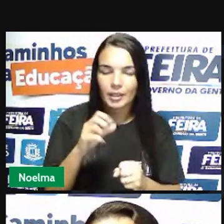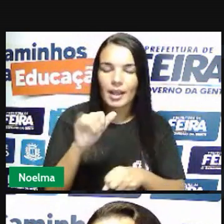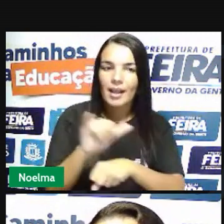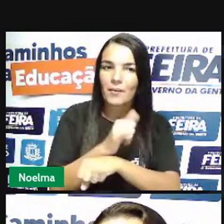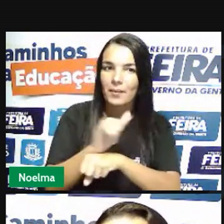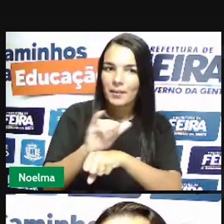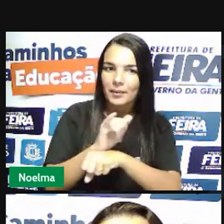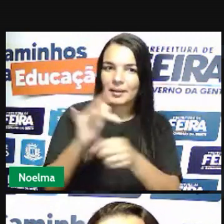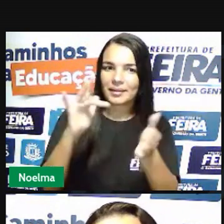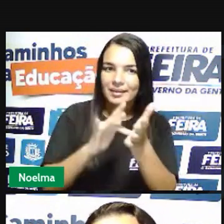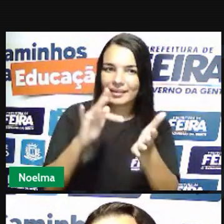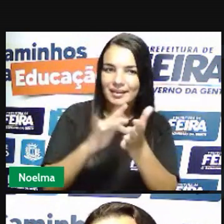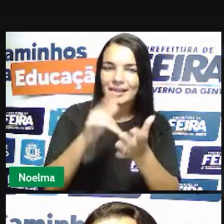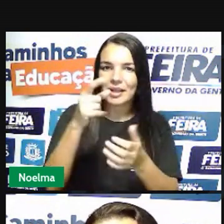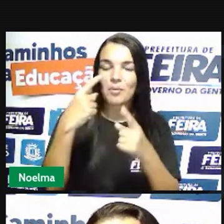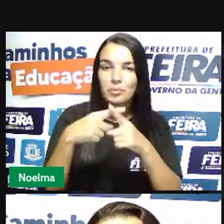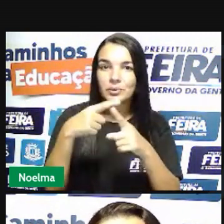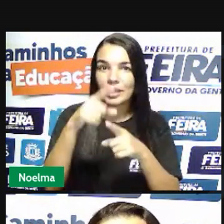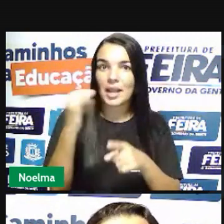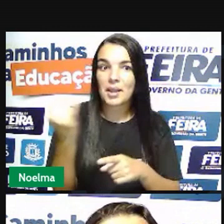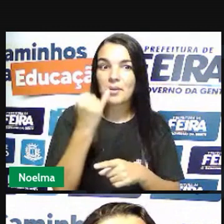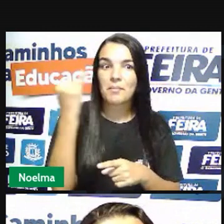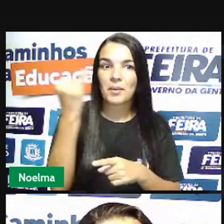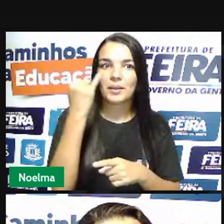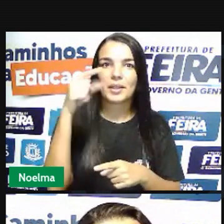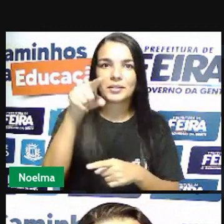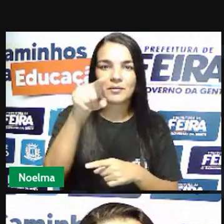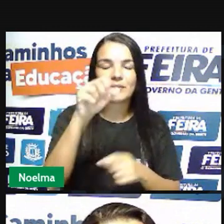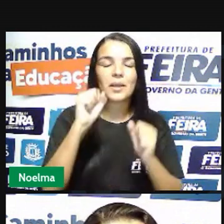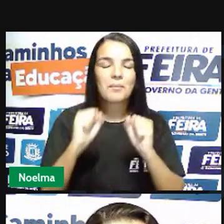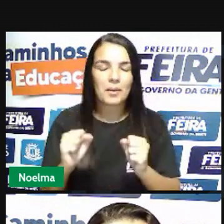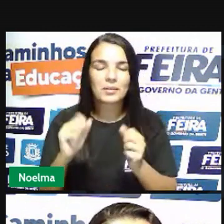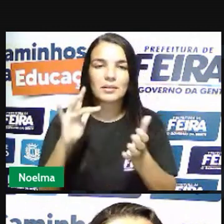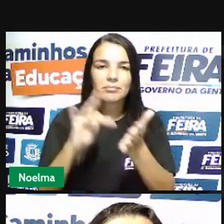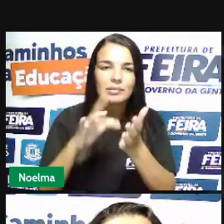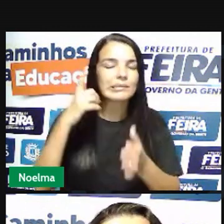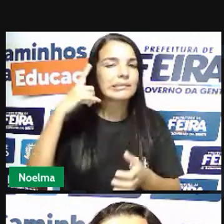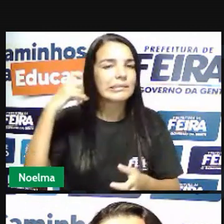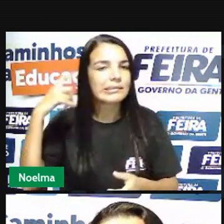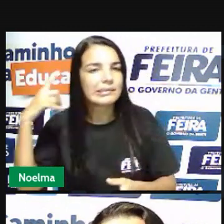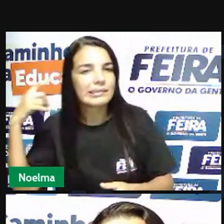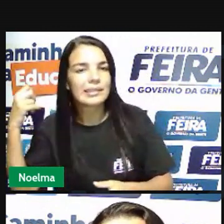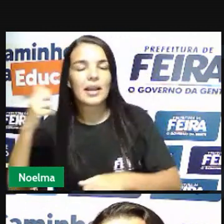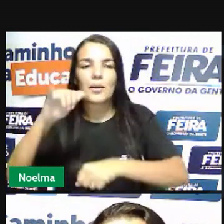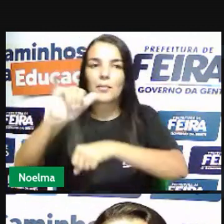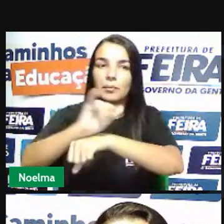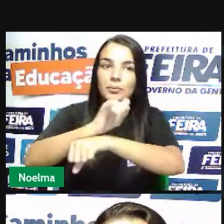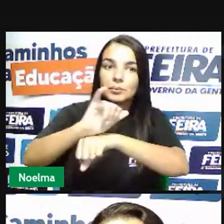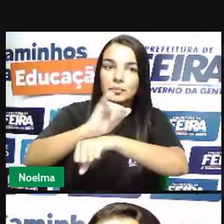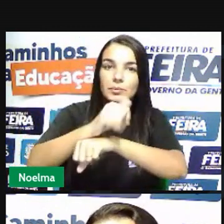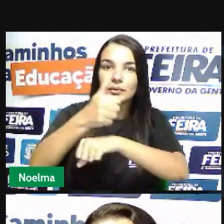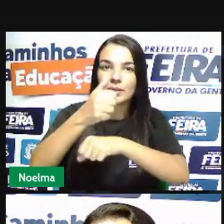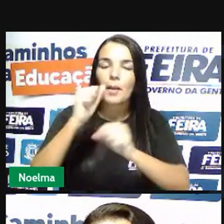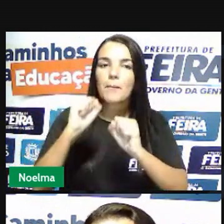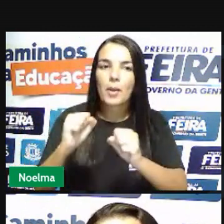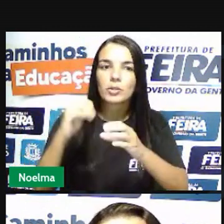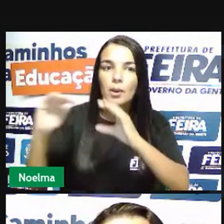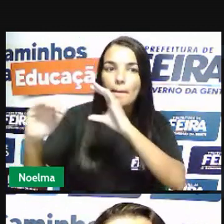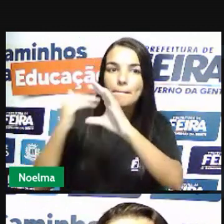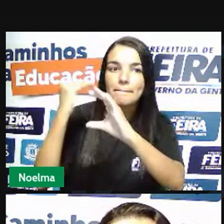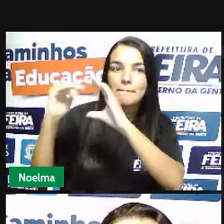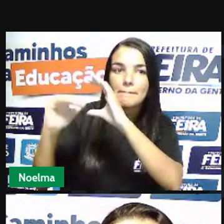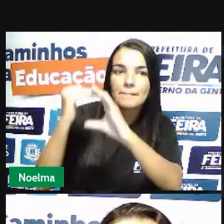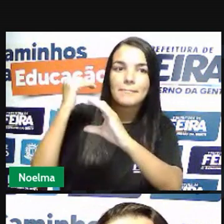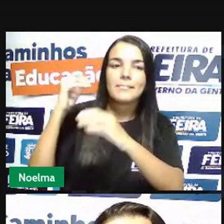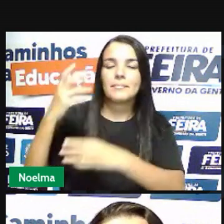isso que é importante vocês se inscreverem no canal, ativarem o sininho. A gente pede também para vocês deixarem seus comentários,